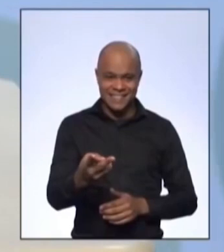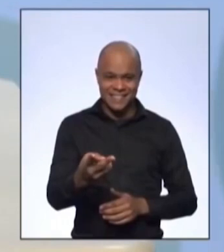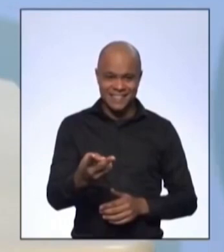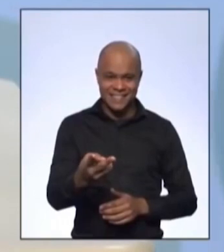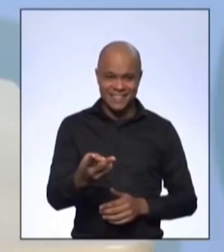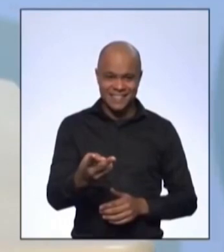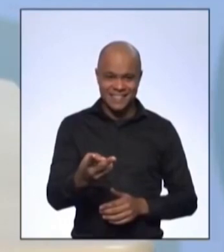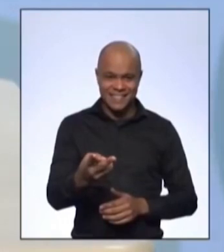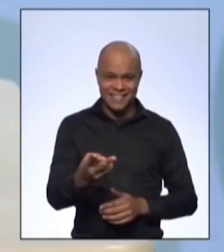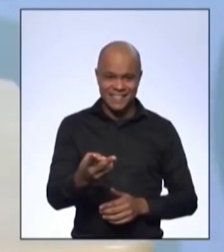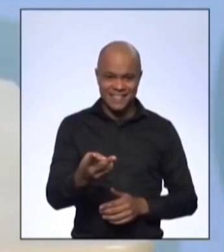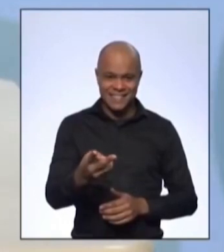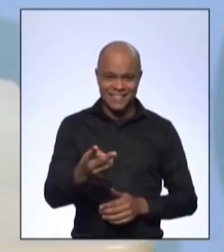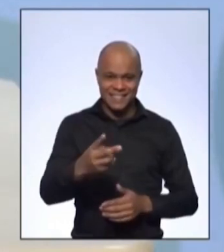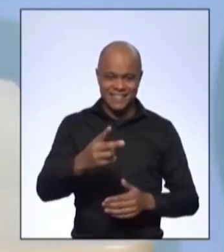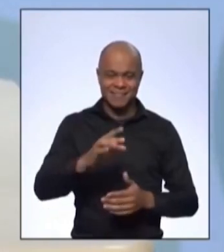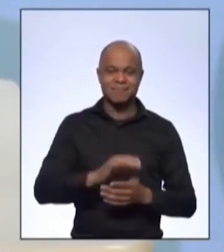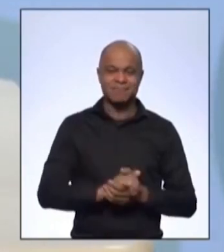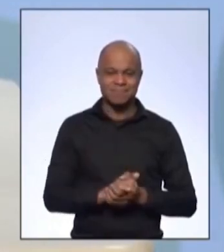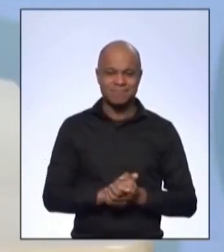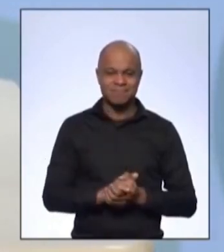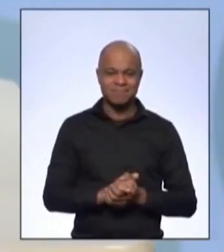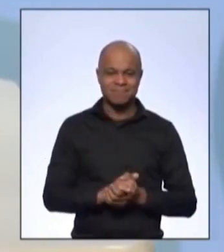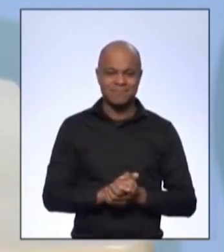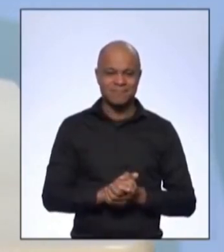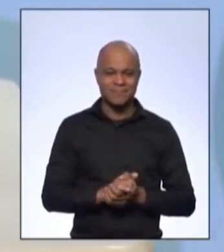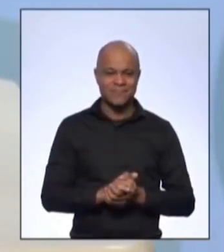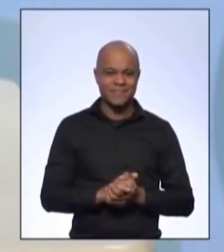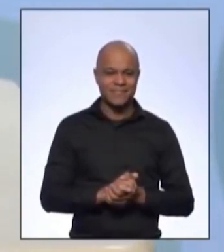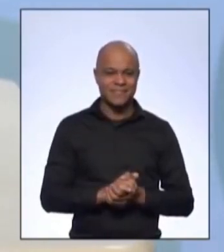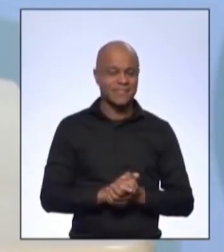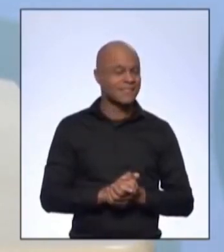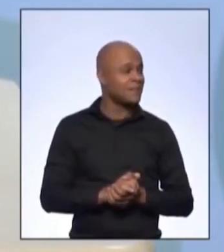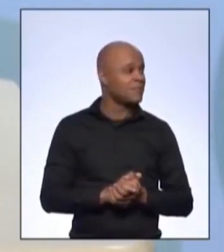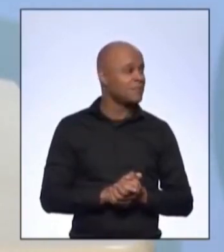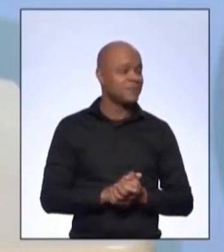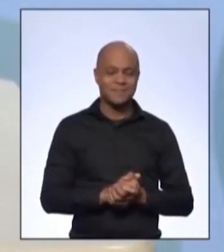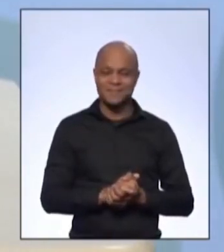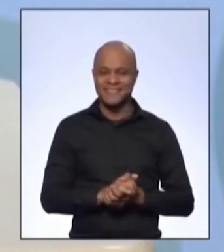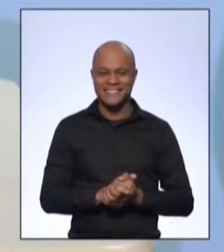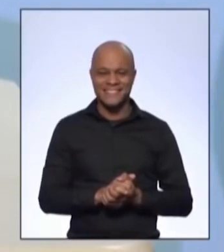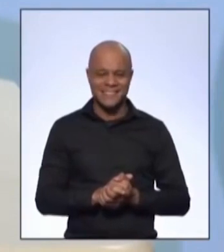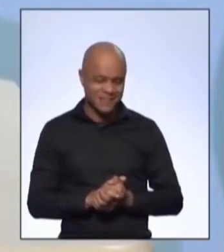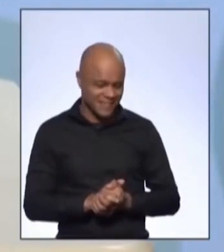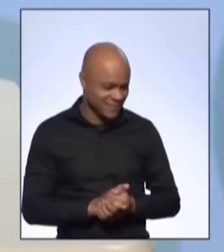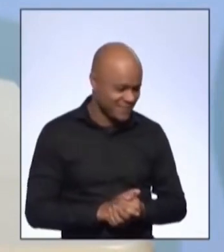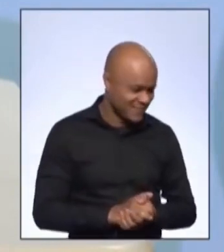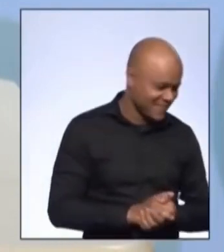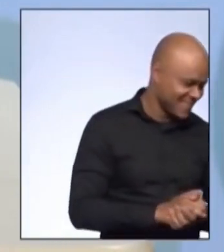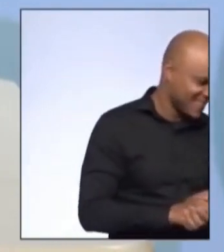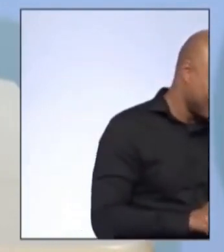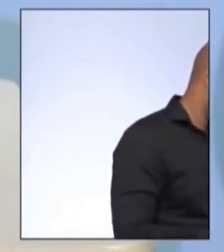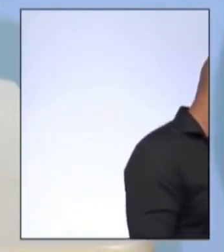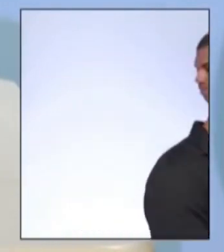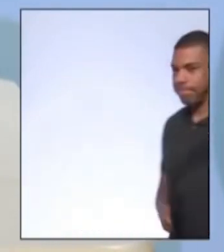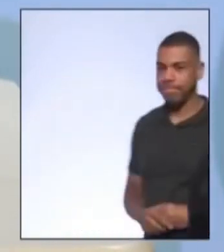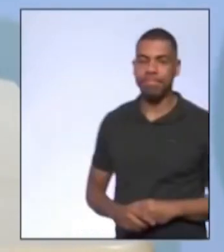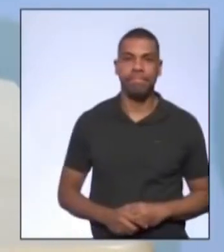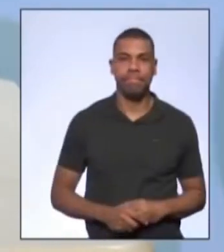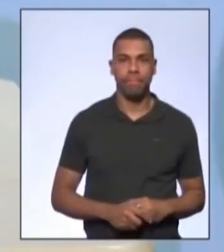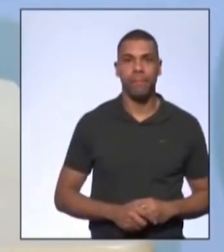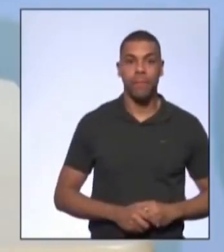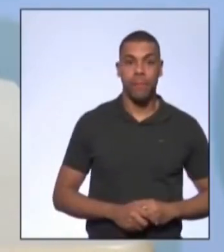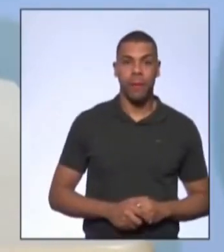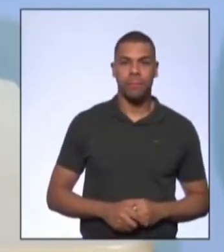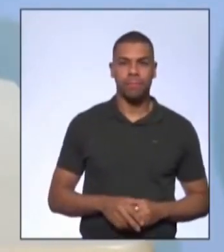identificar que eu girei, tá bom? Agora eu vou tentar aqui iniciar a partida de novo. Ó,